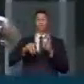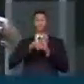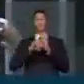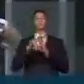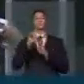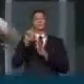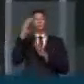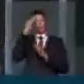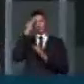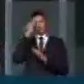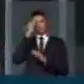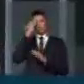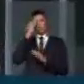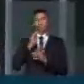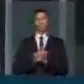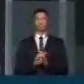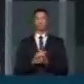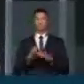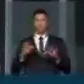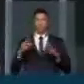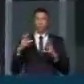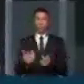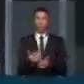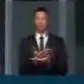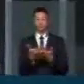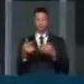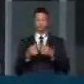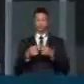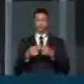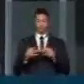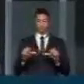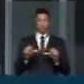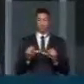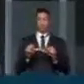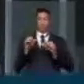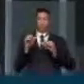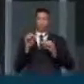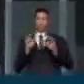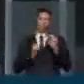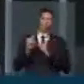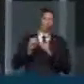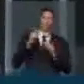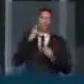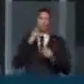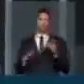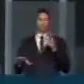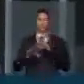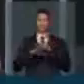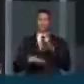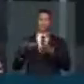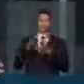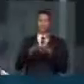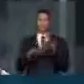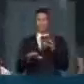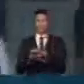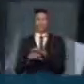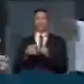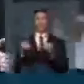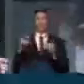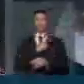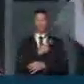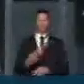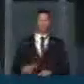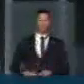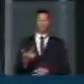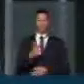se verificar que todos estão aptos à transposição. Por isso, senhor presidente, não